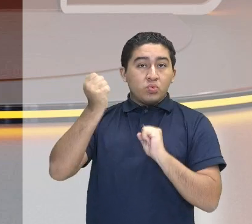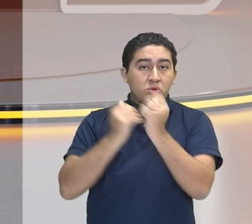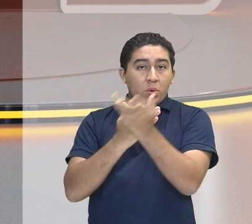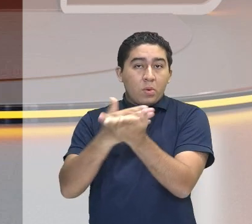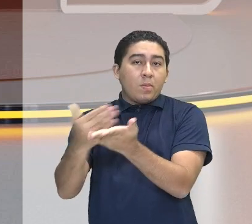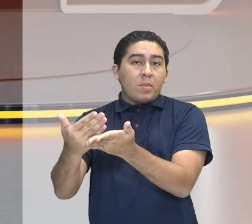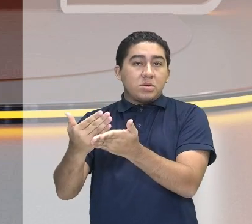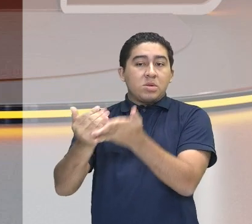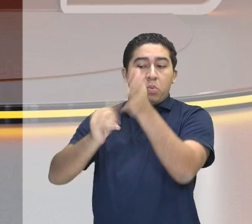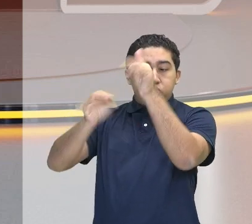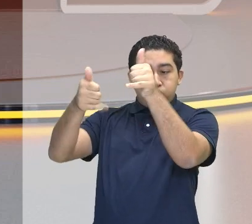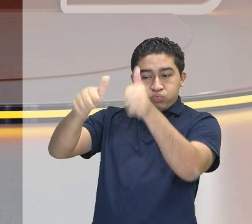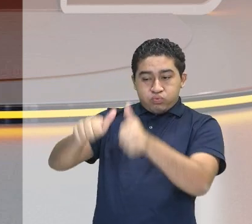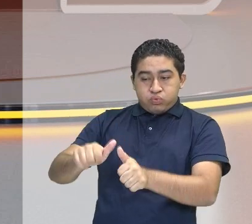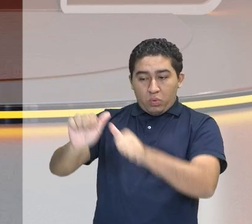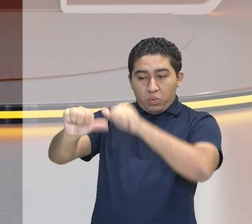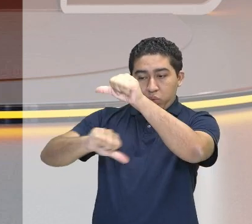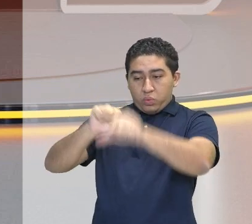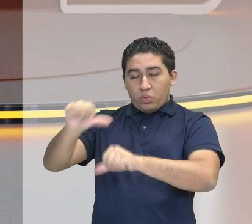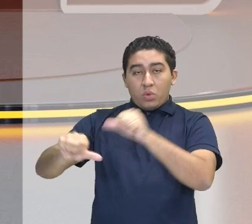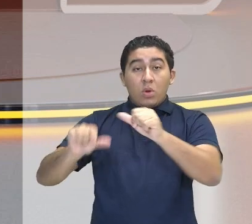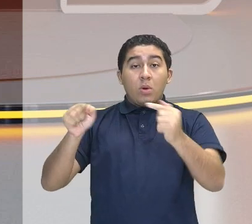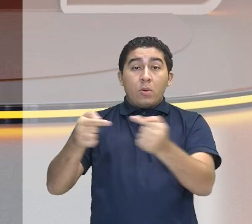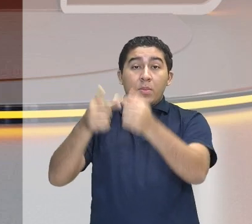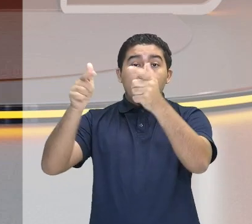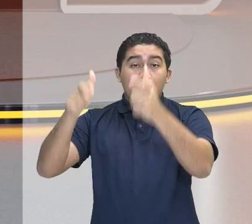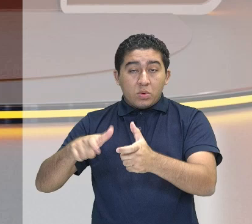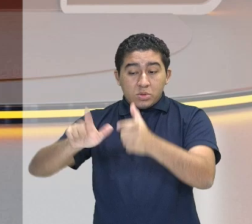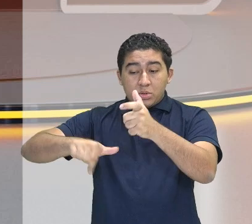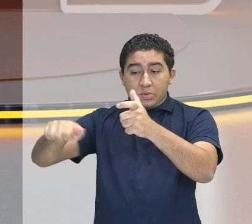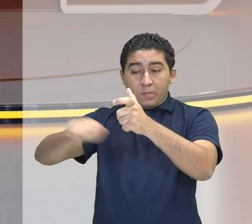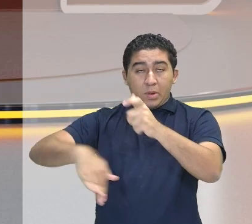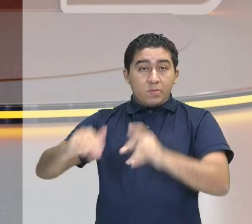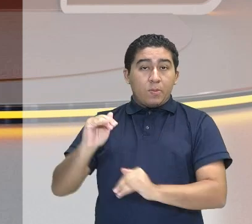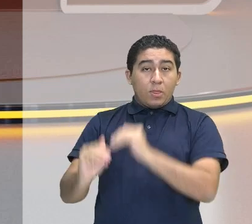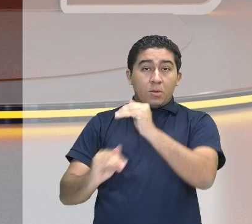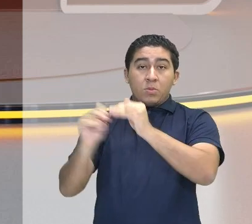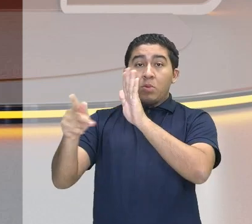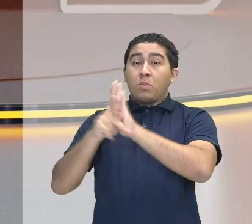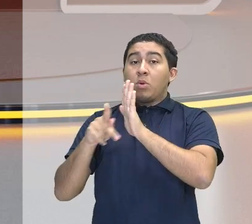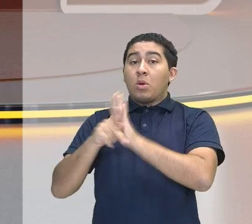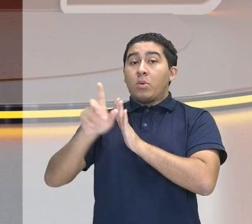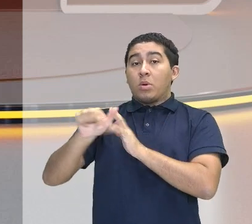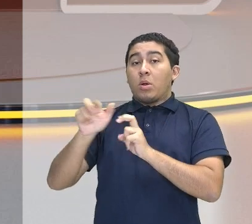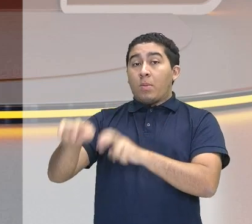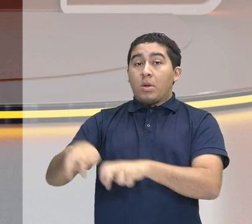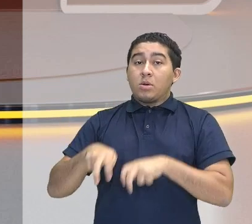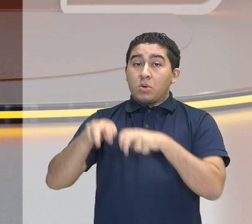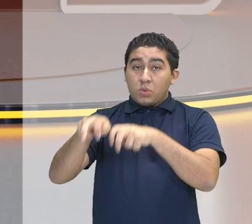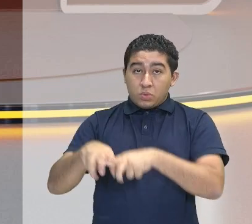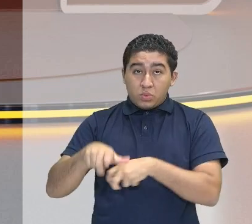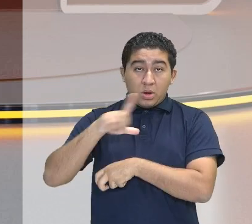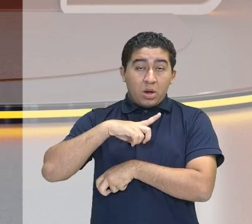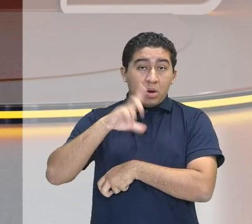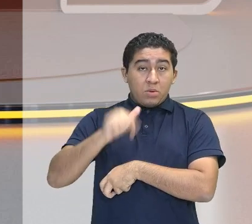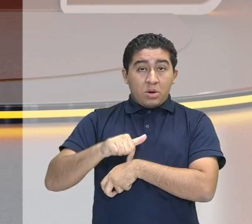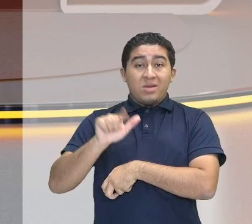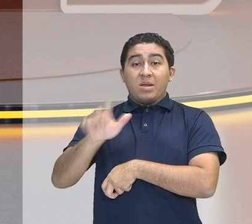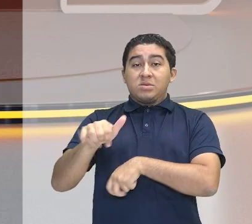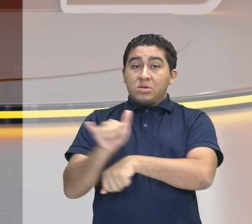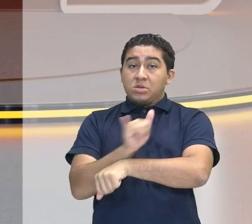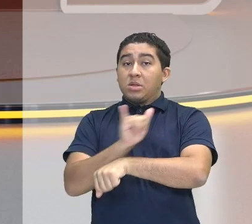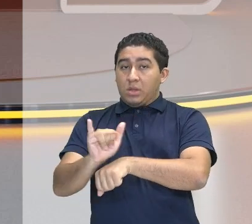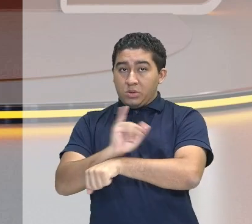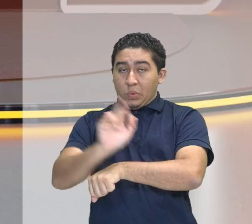industrialização, tá? Isso muito vinculado a esse desenvolvimento de uma agricultura de plantation,